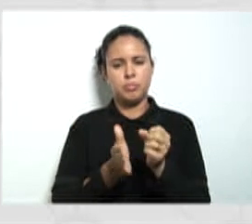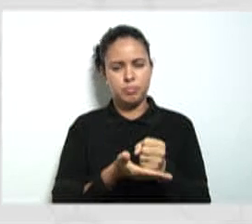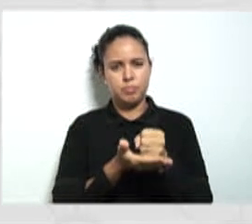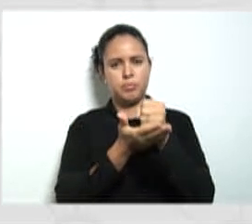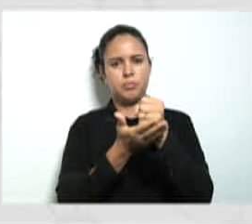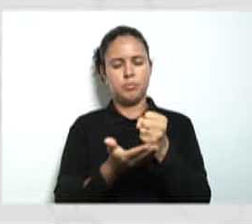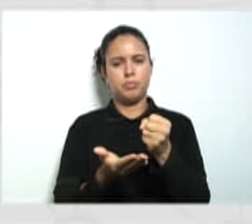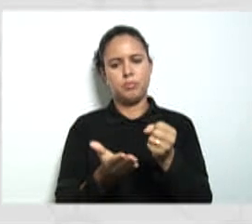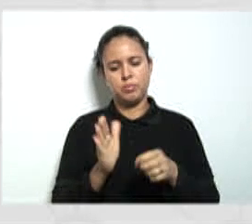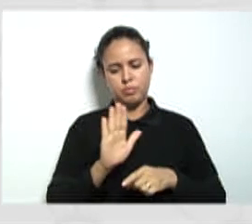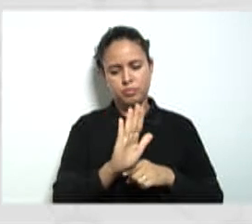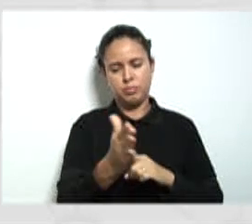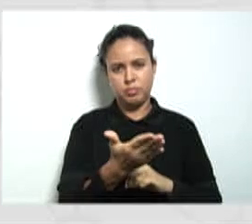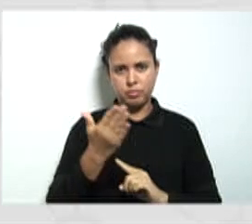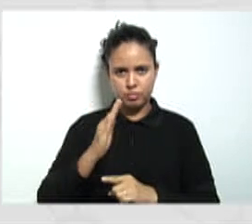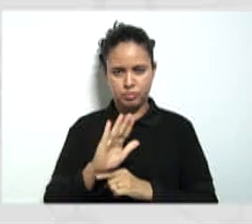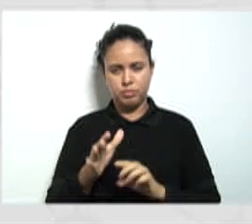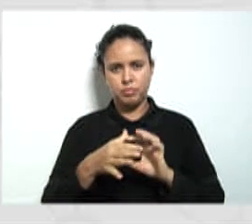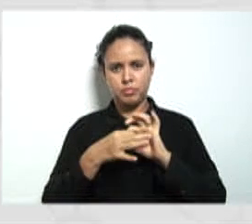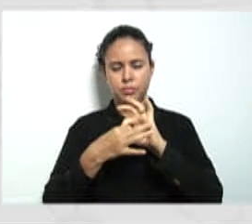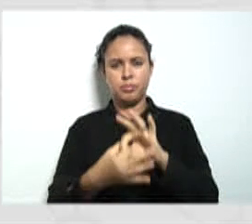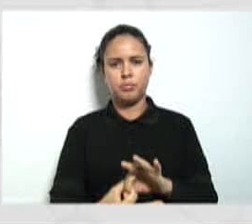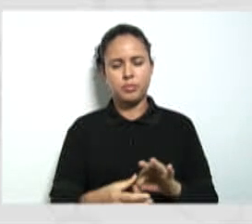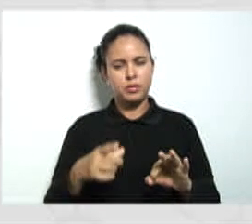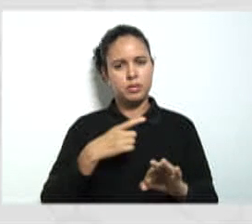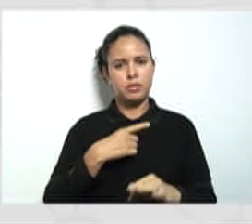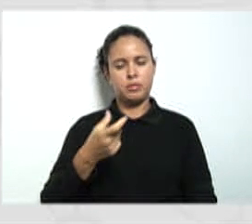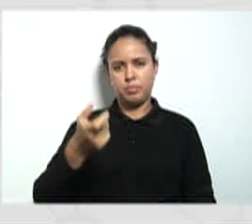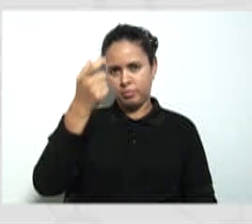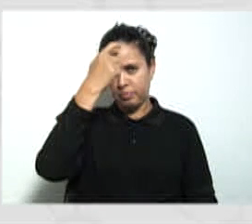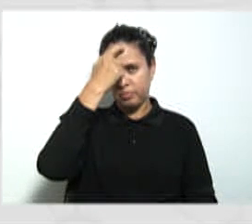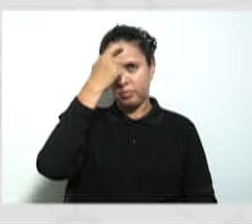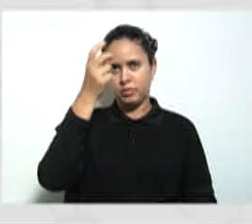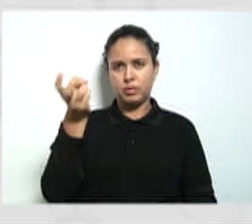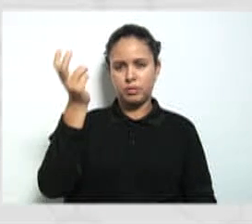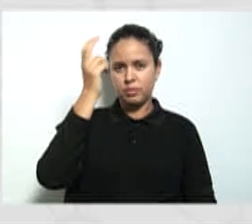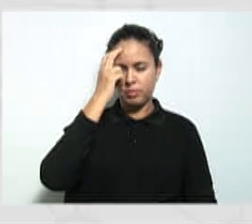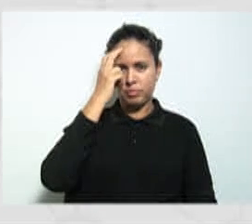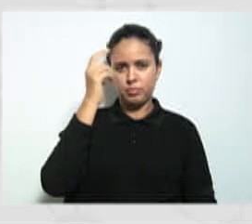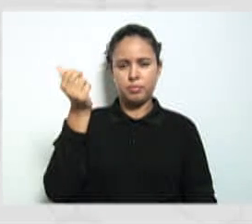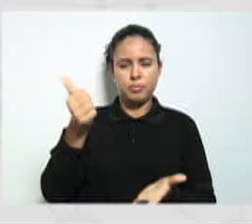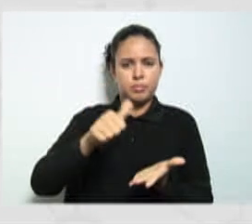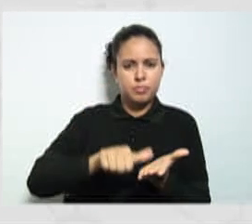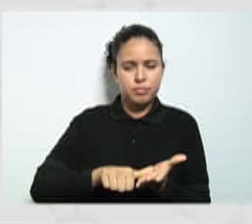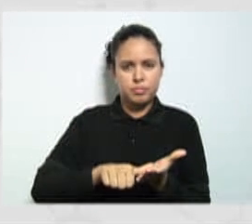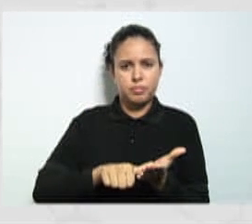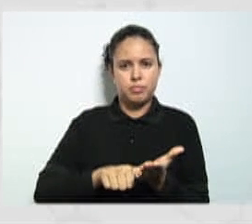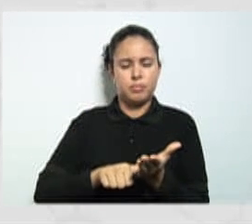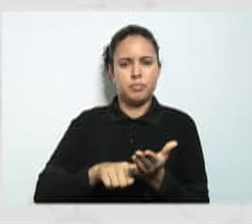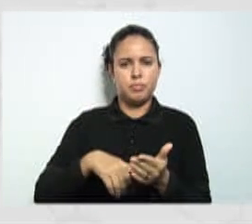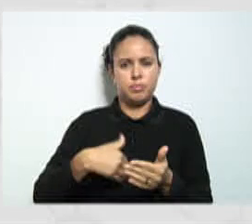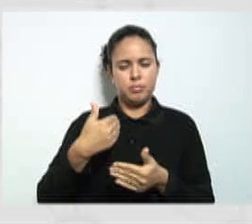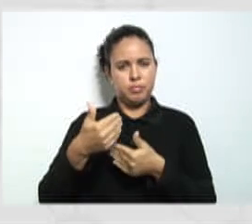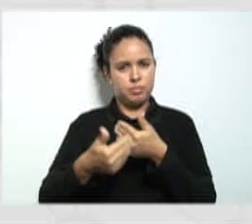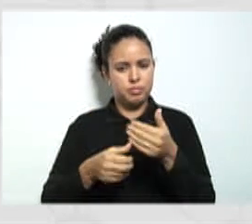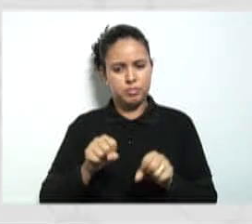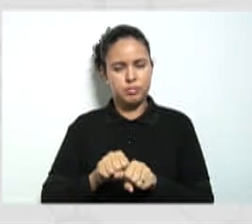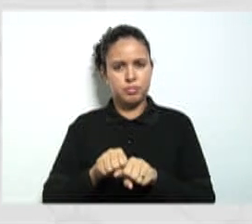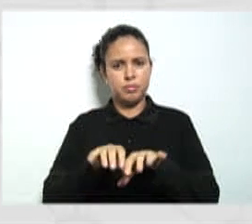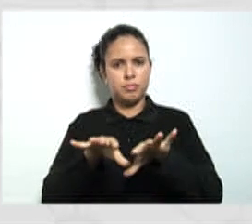cooperação. Disso decorre essa mentalidade, essa cultura cooperativa, que ao ser disseminada em outras